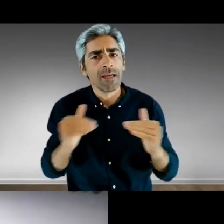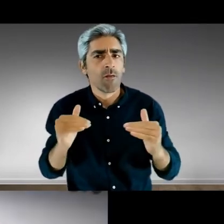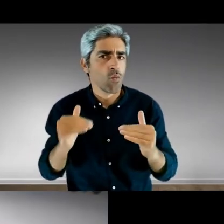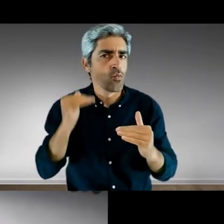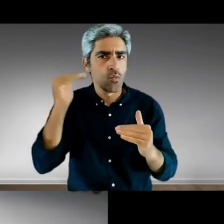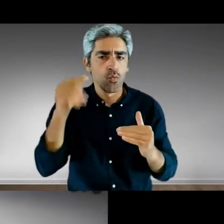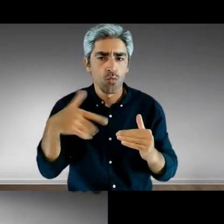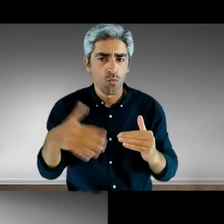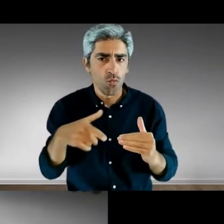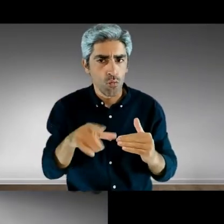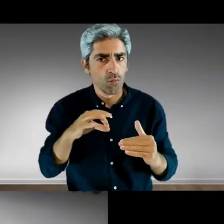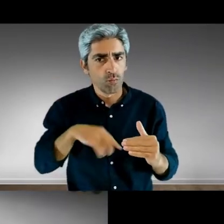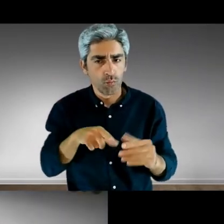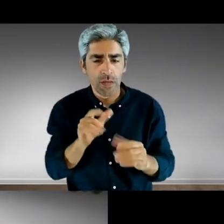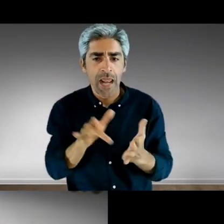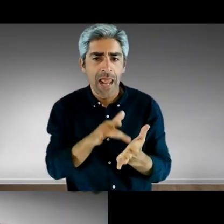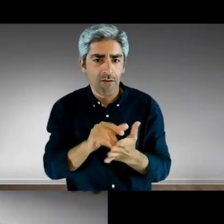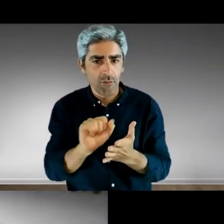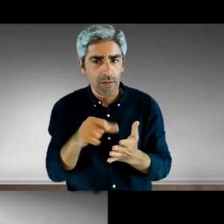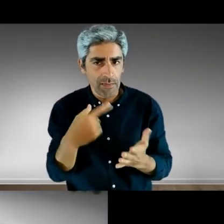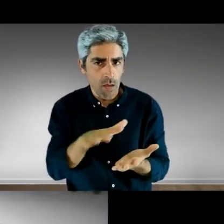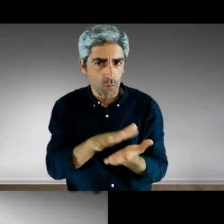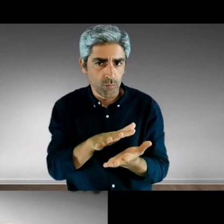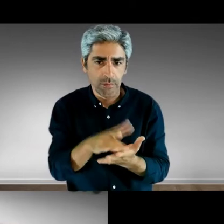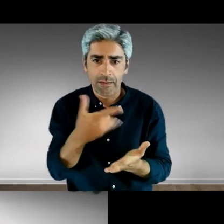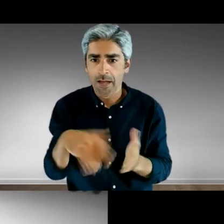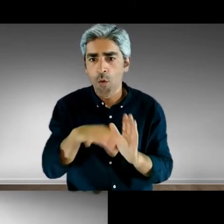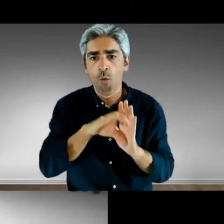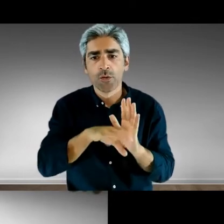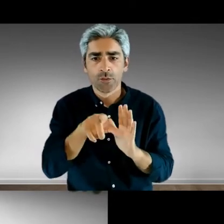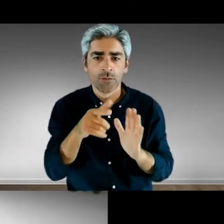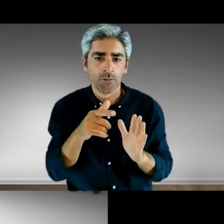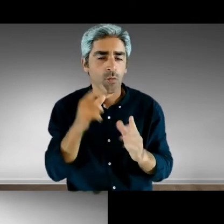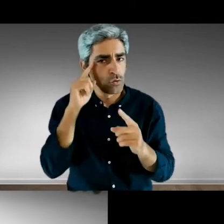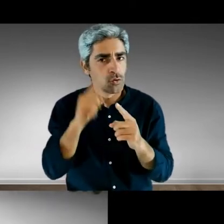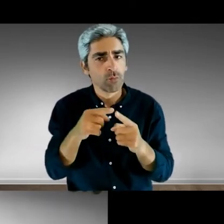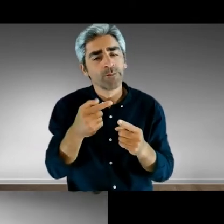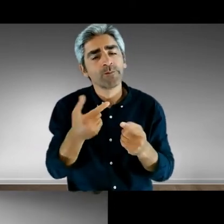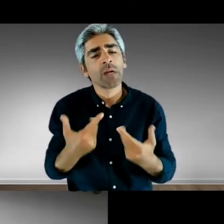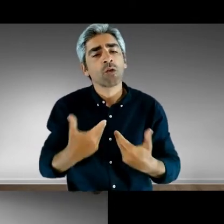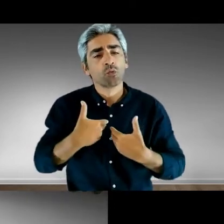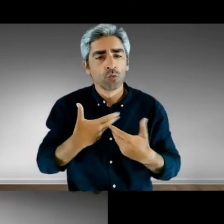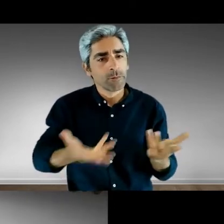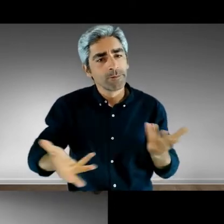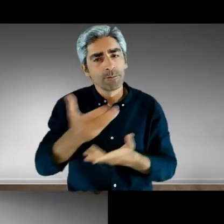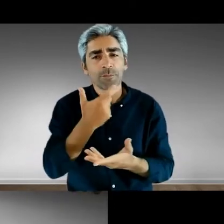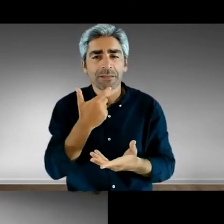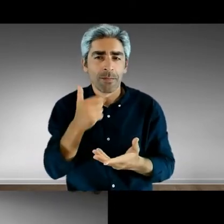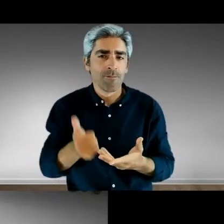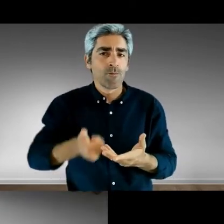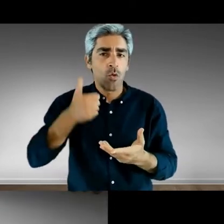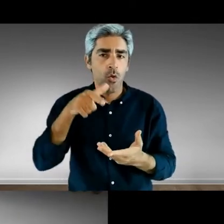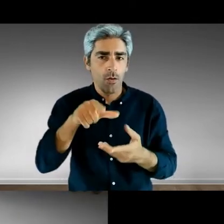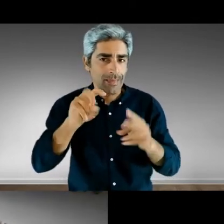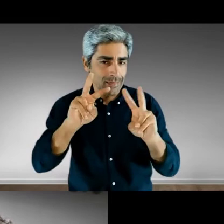publicado, por isso terá todas as condições, claro, para nos ajudar a percebermos um pouco mais este tema. Dr.